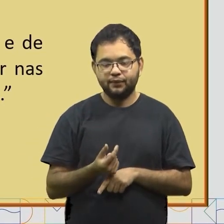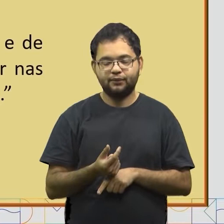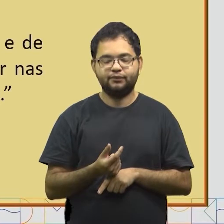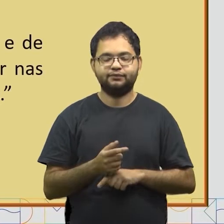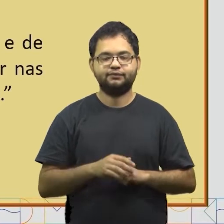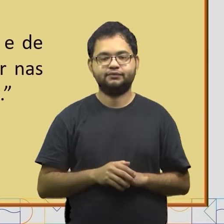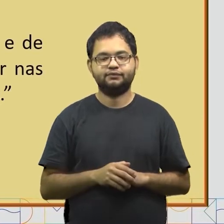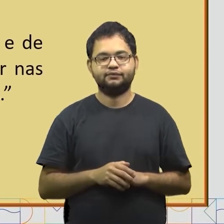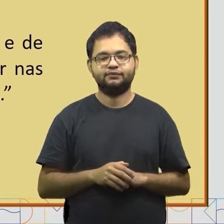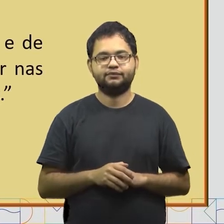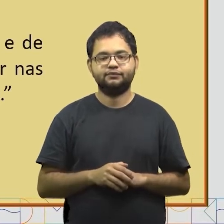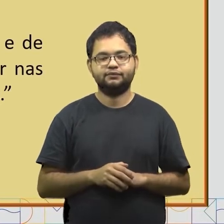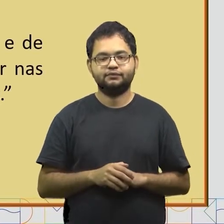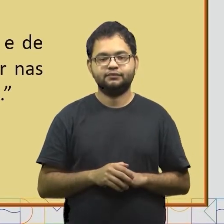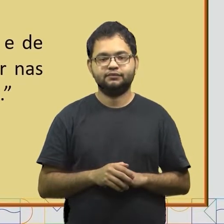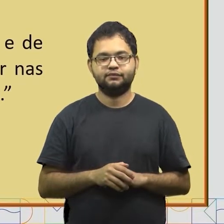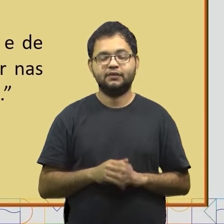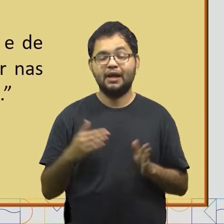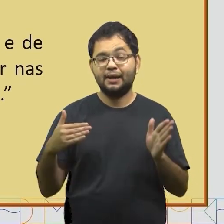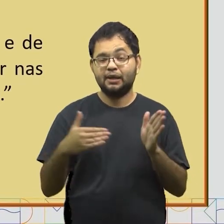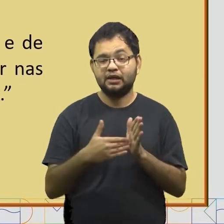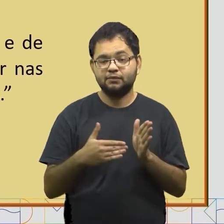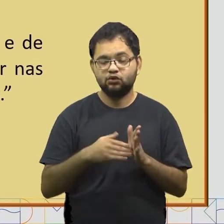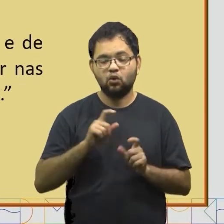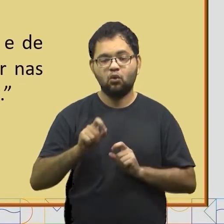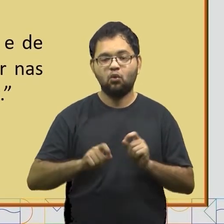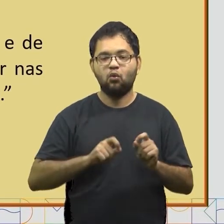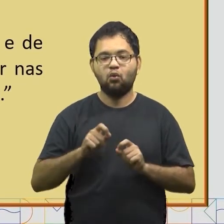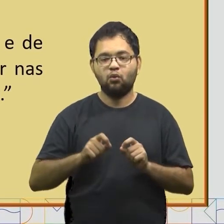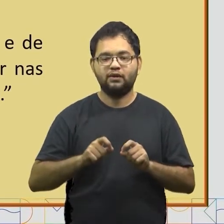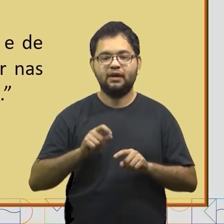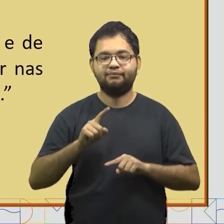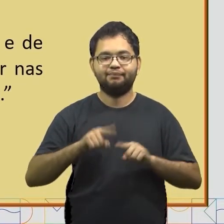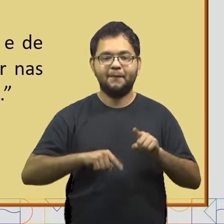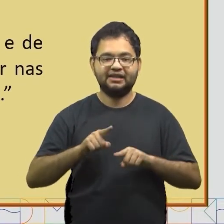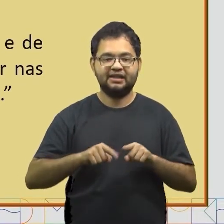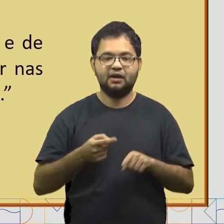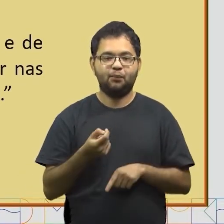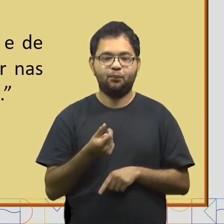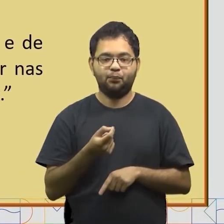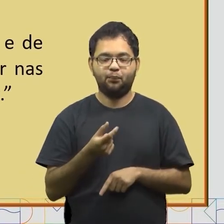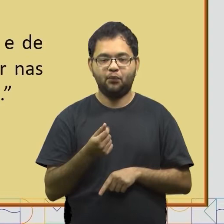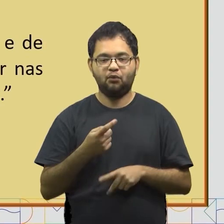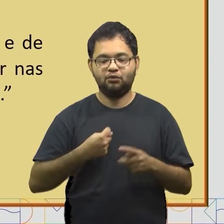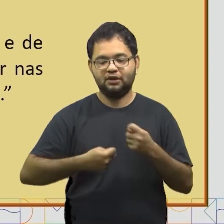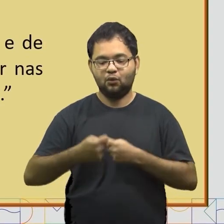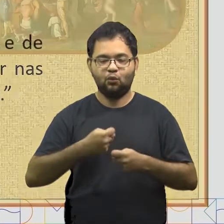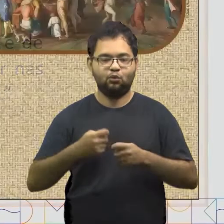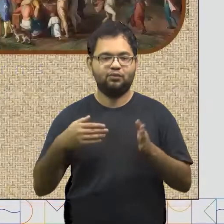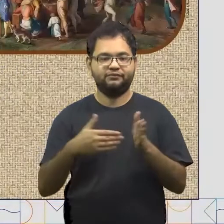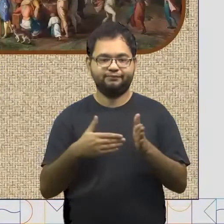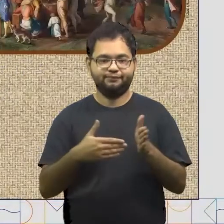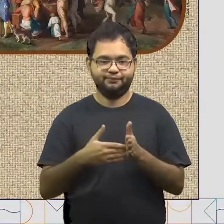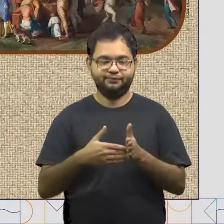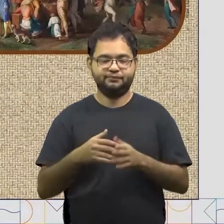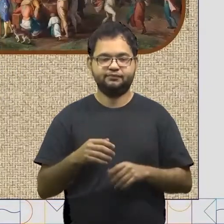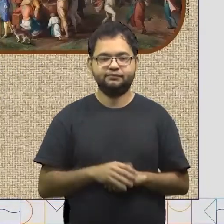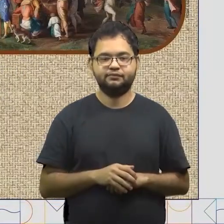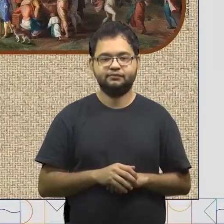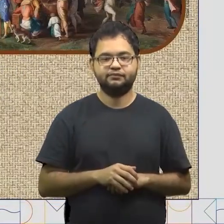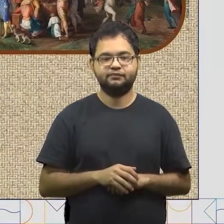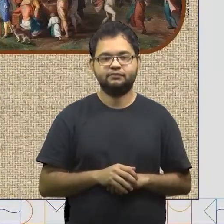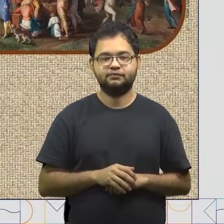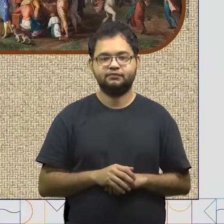oferecer e vender nas feiras impedindo uma diversificação das atividades econômicas o